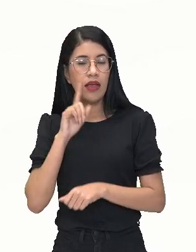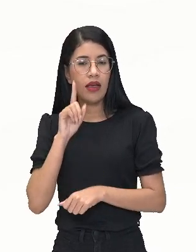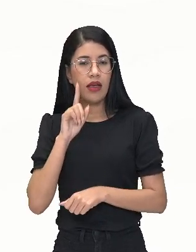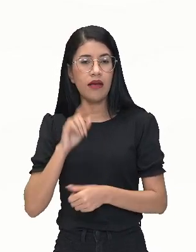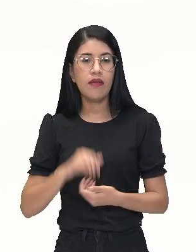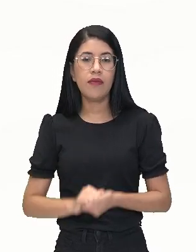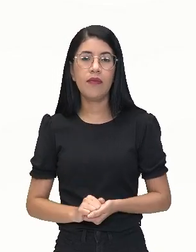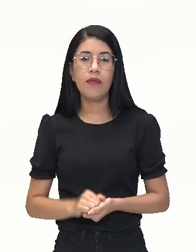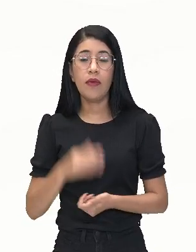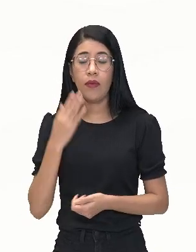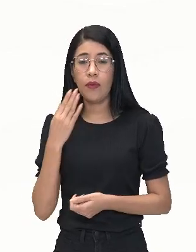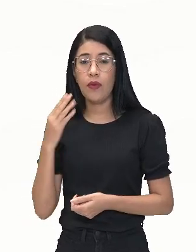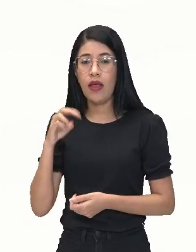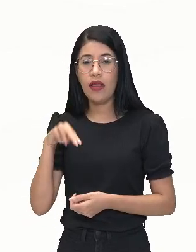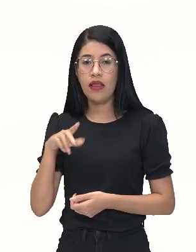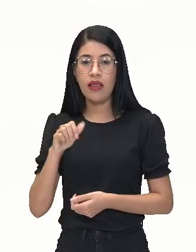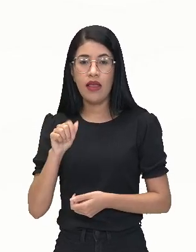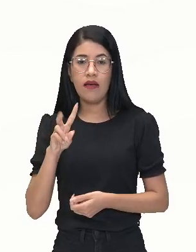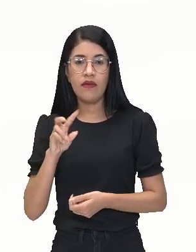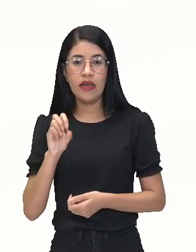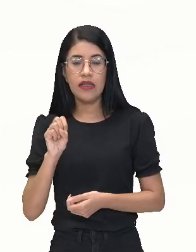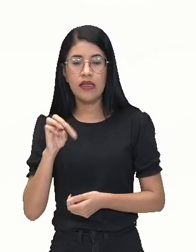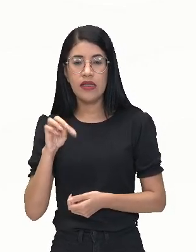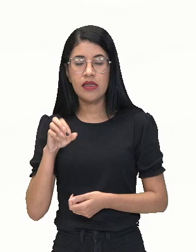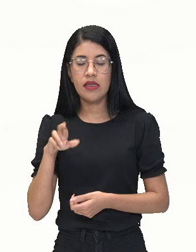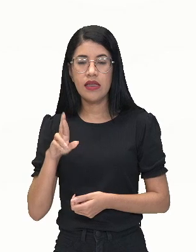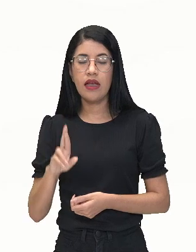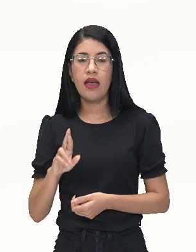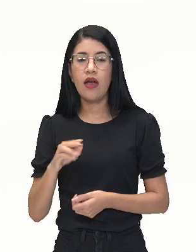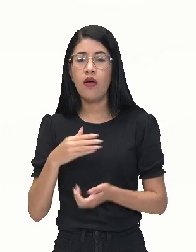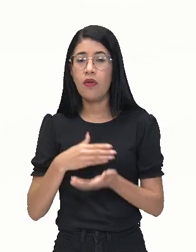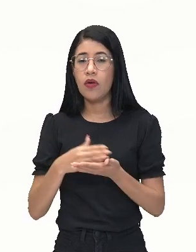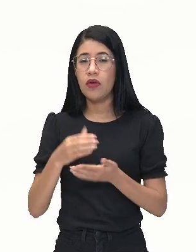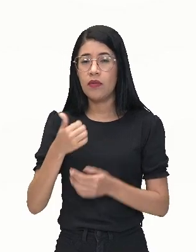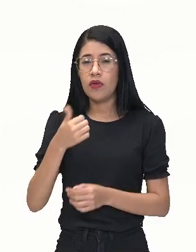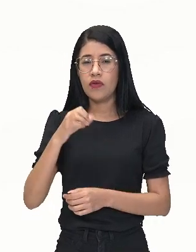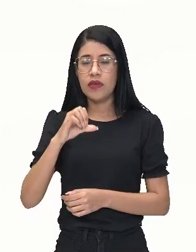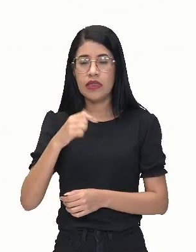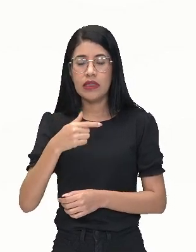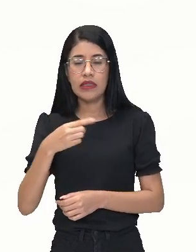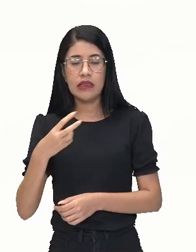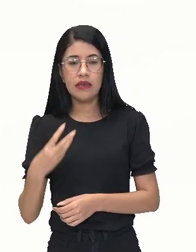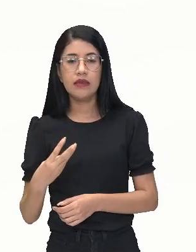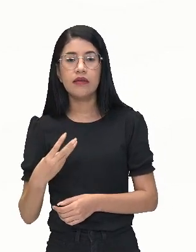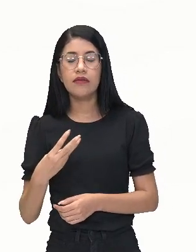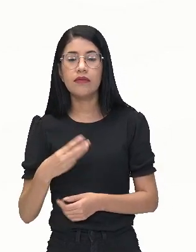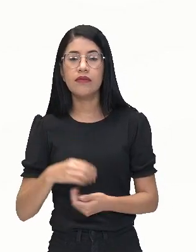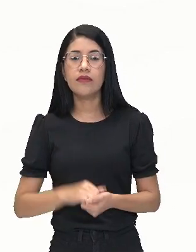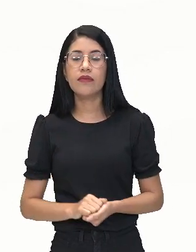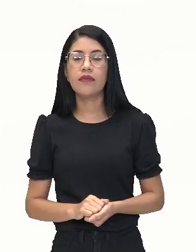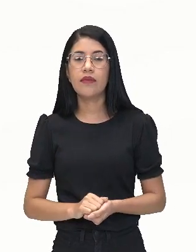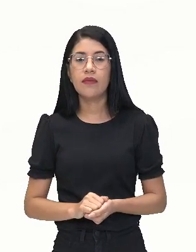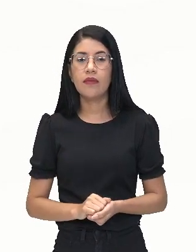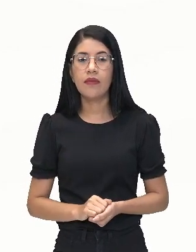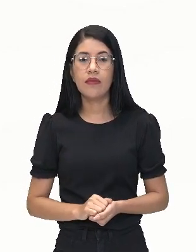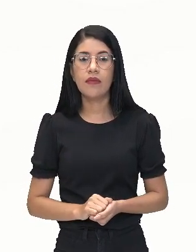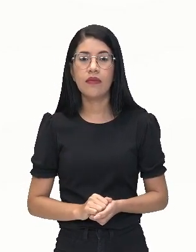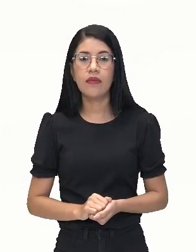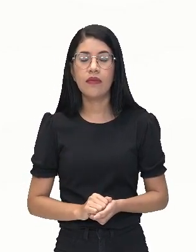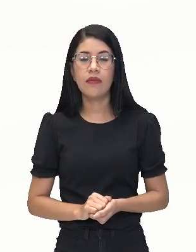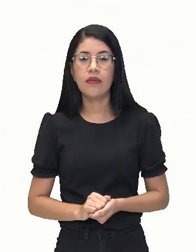Navstar, foi feito lá, começou as suas operações em 1973, e aí, o